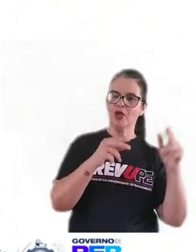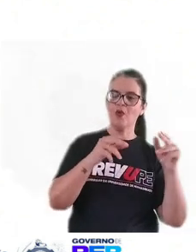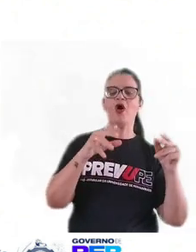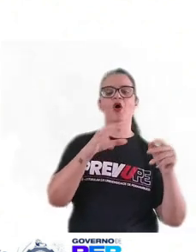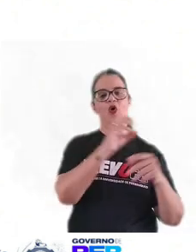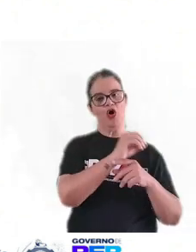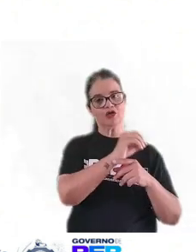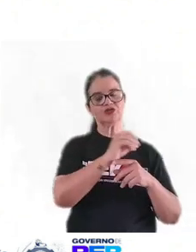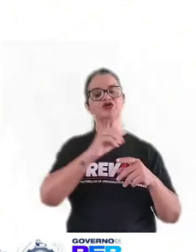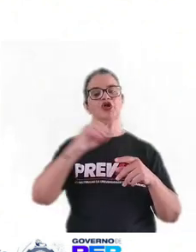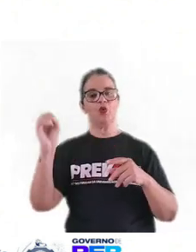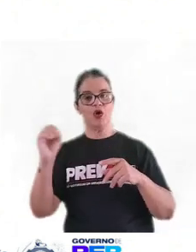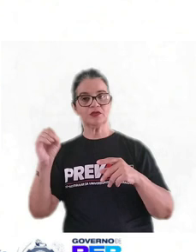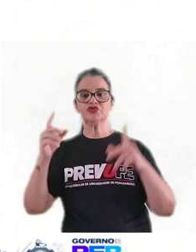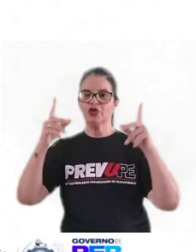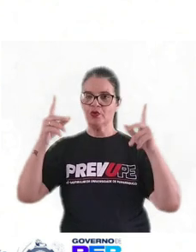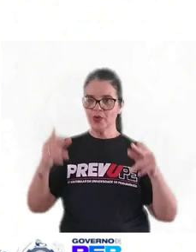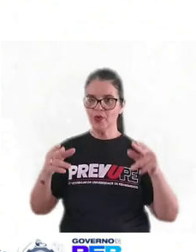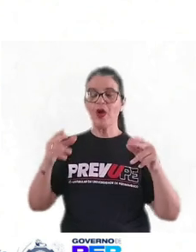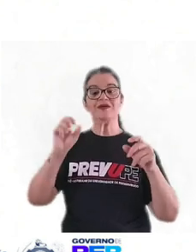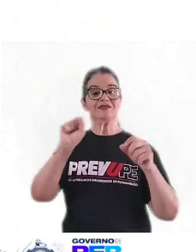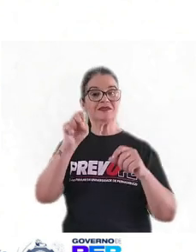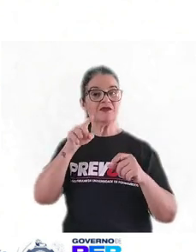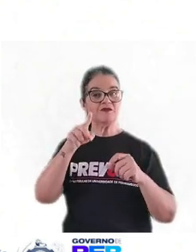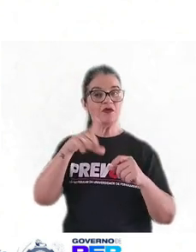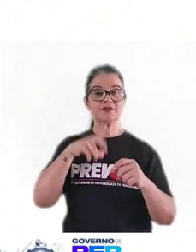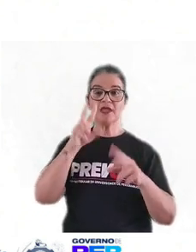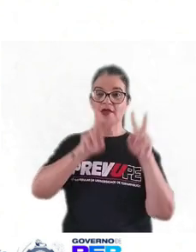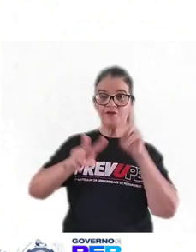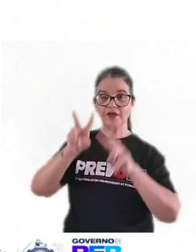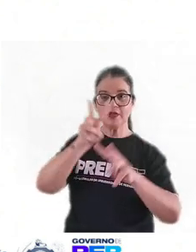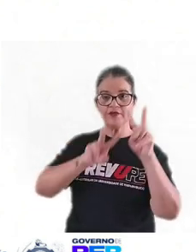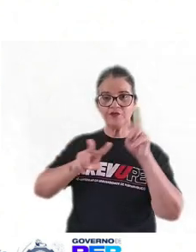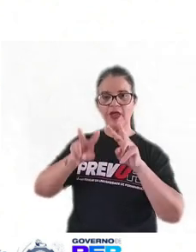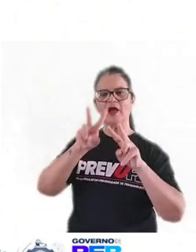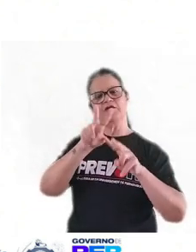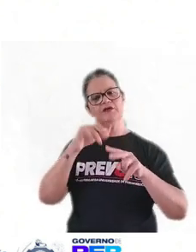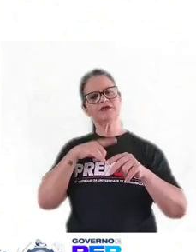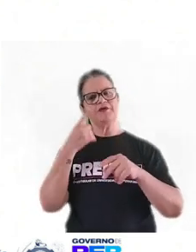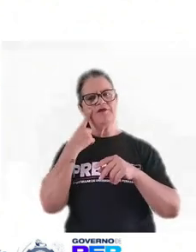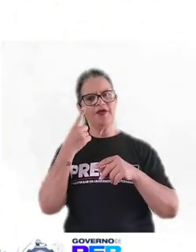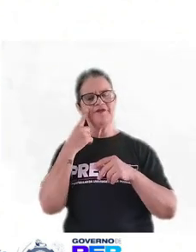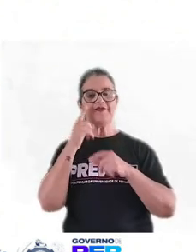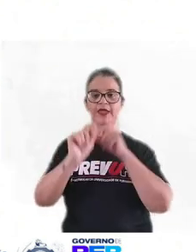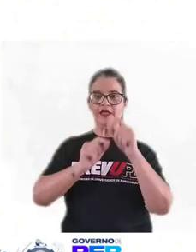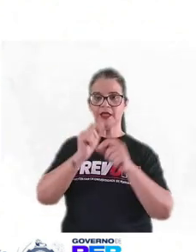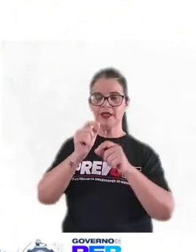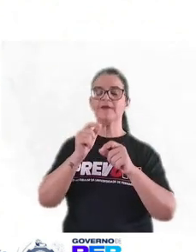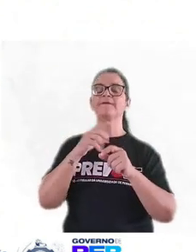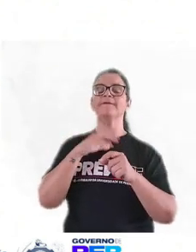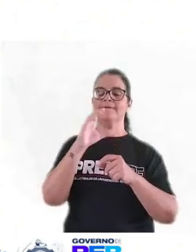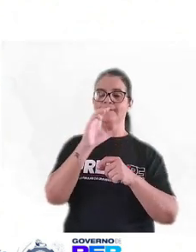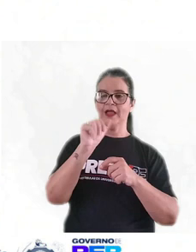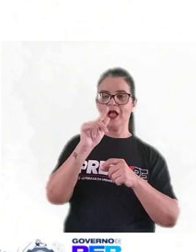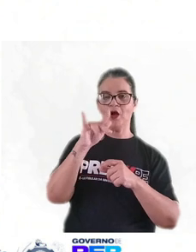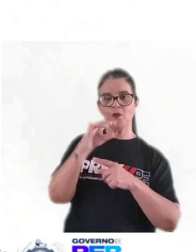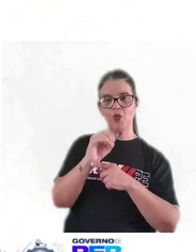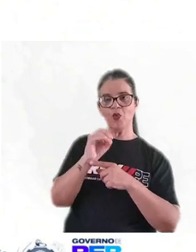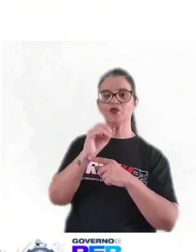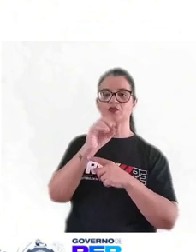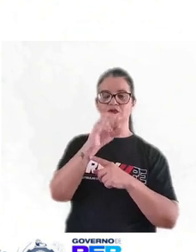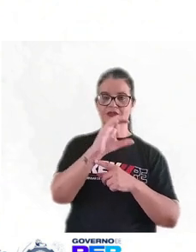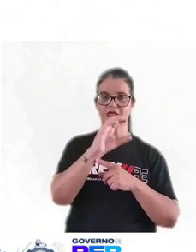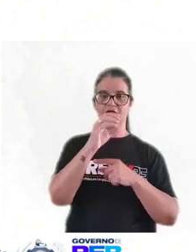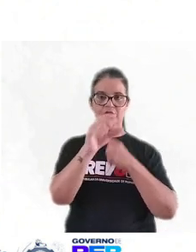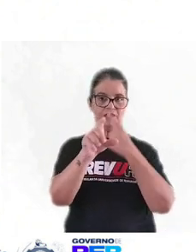tem que ser igual ao do oxigênio do lado direito então se você verificar você vai ver que para o